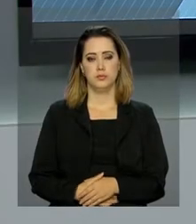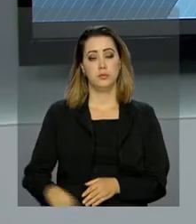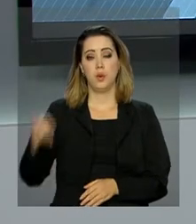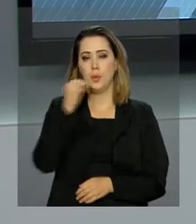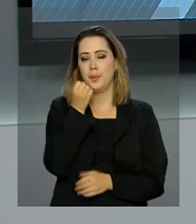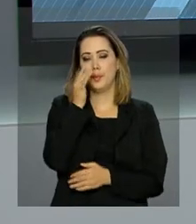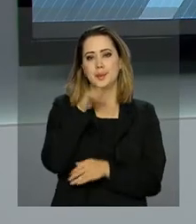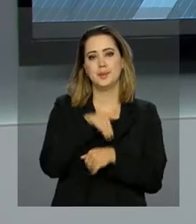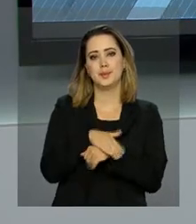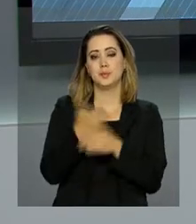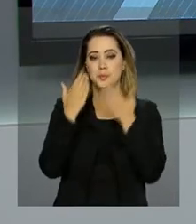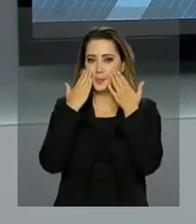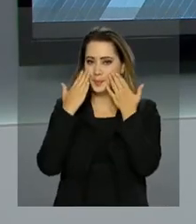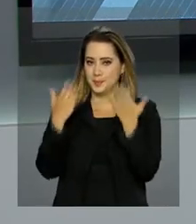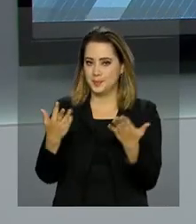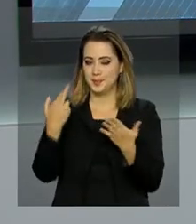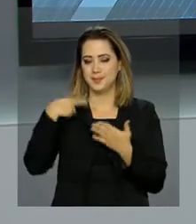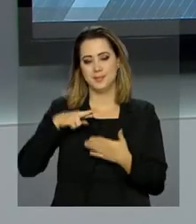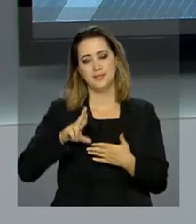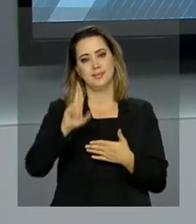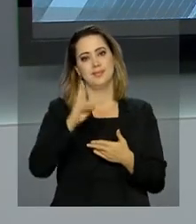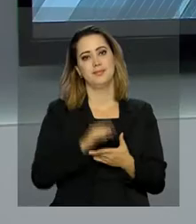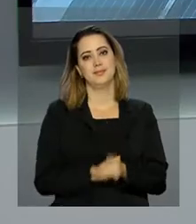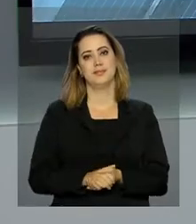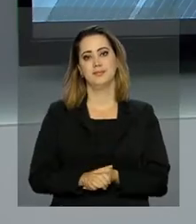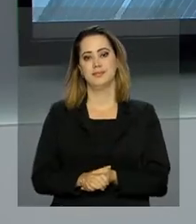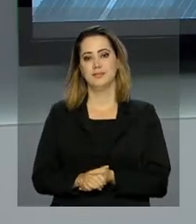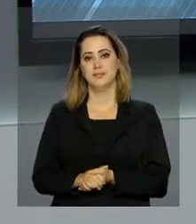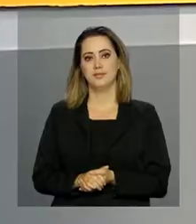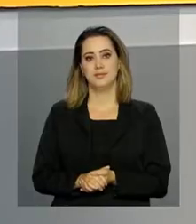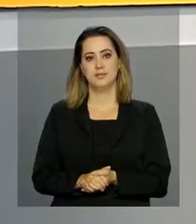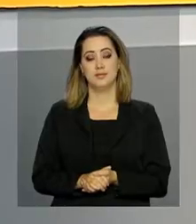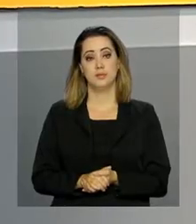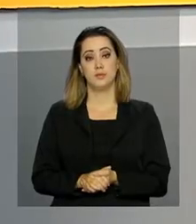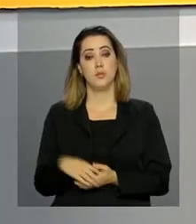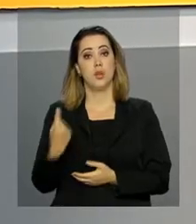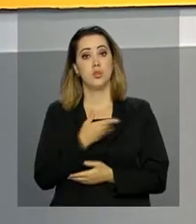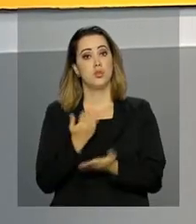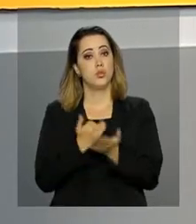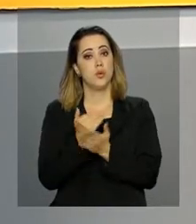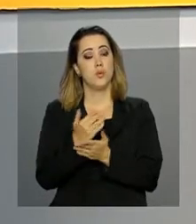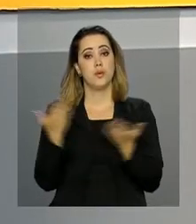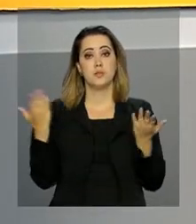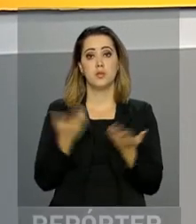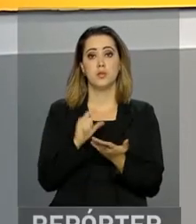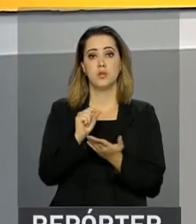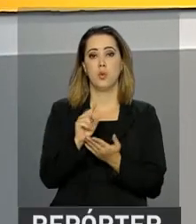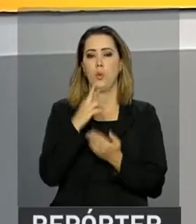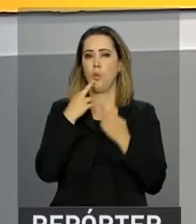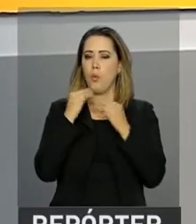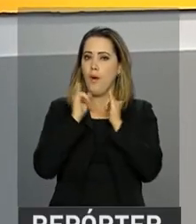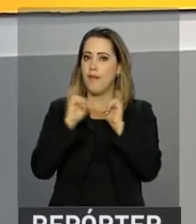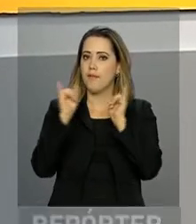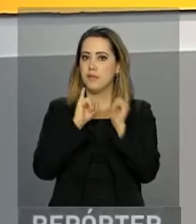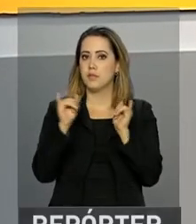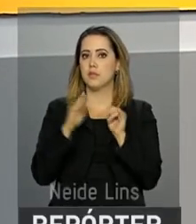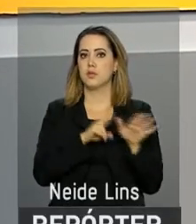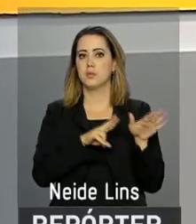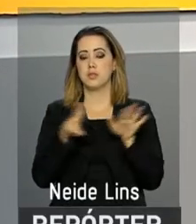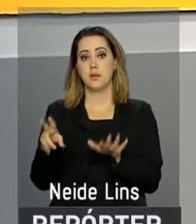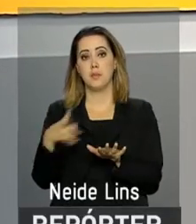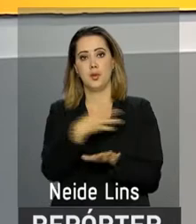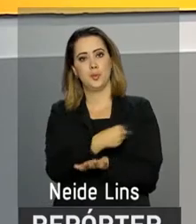Olá, boa noite. No ar, mais uma edição do Repórter NBR. E a gente começa esta edição com um recado sobre a Semana